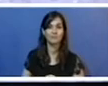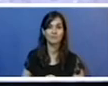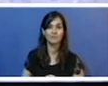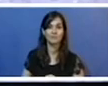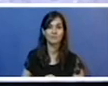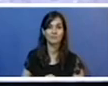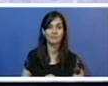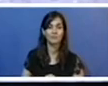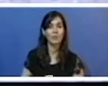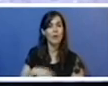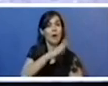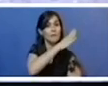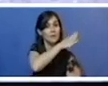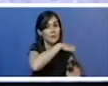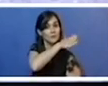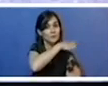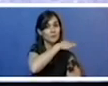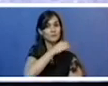o camelo,